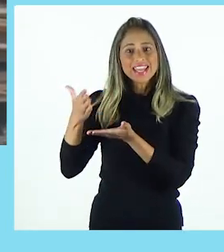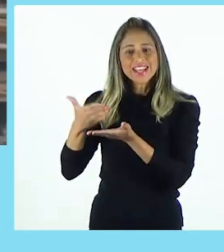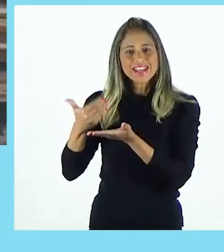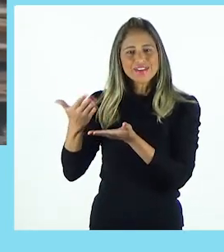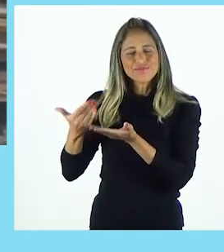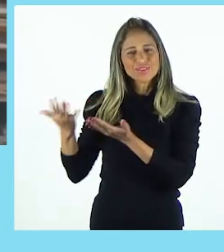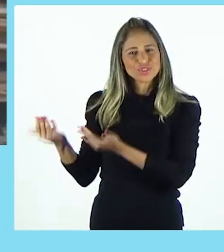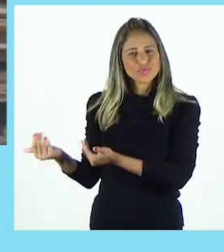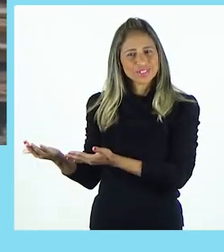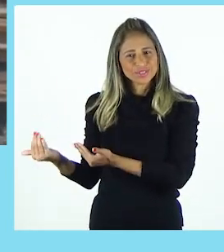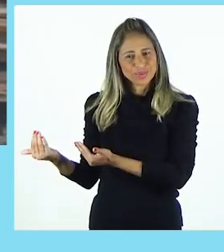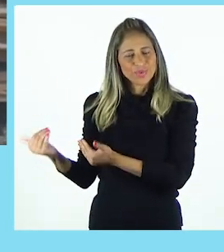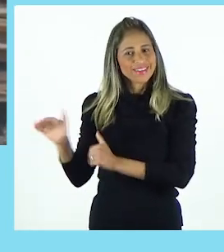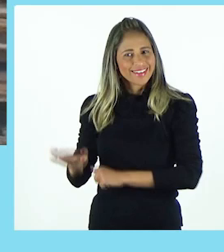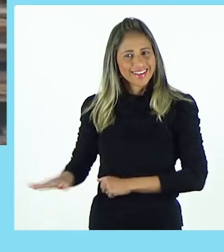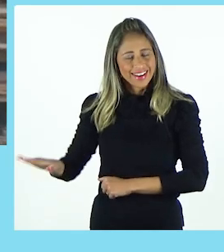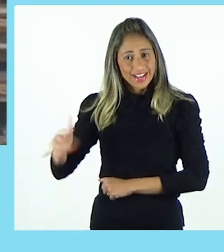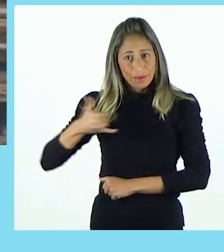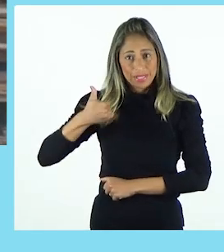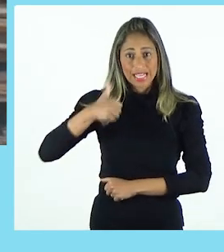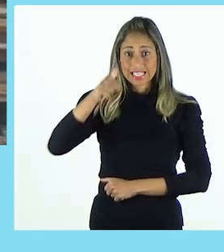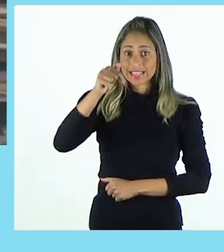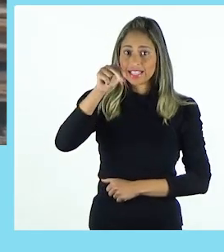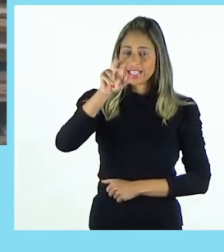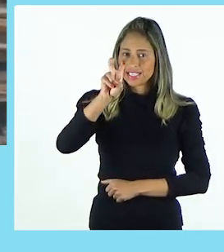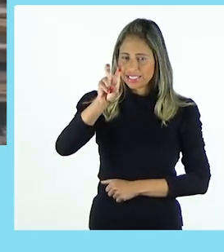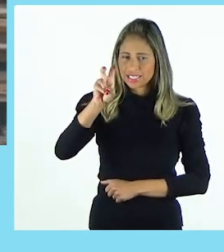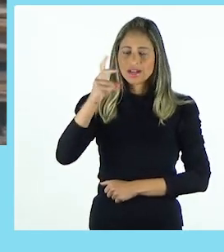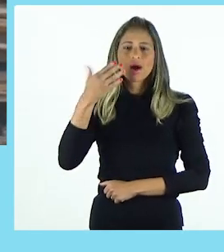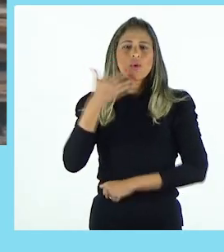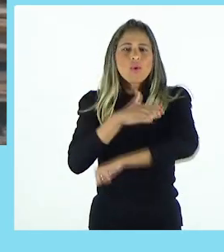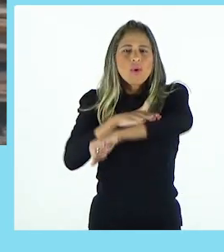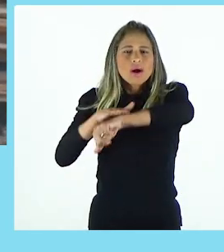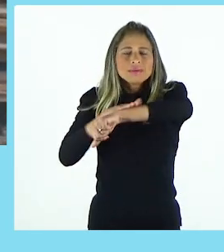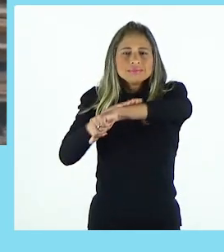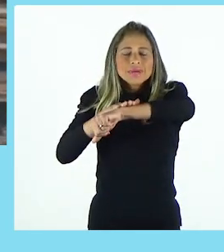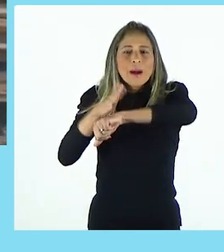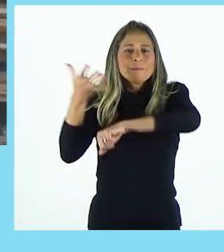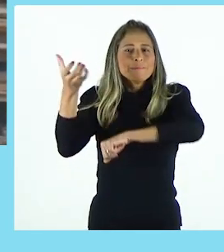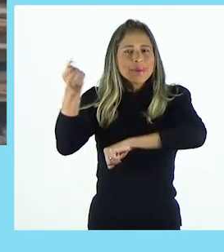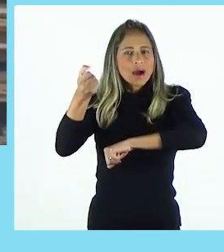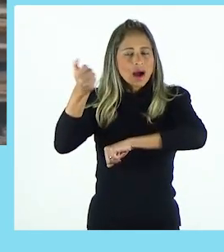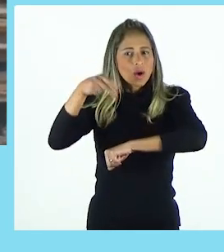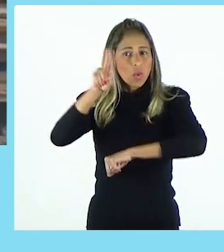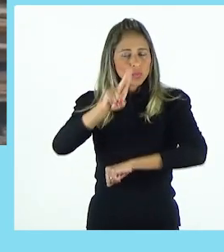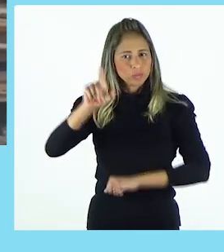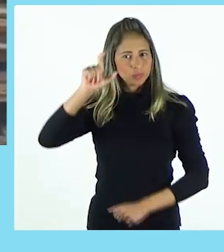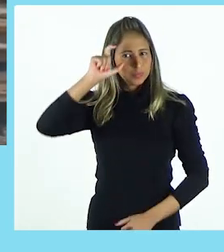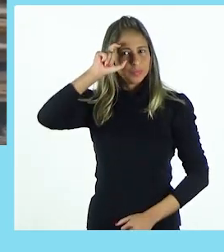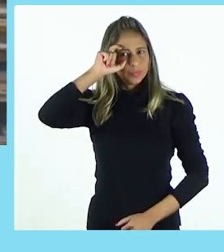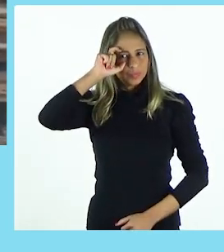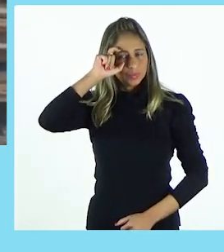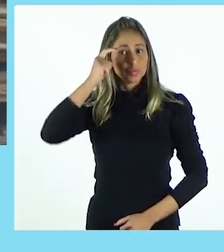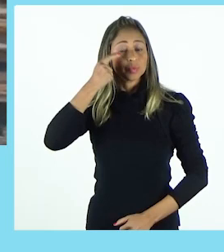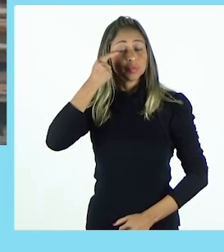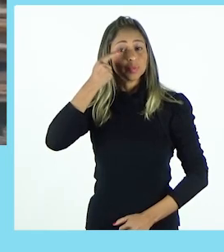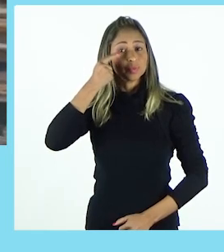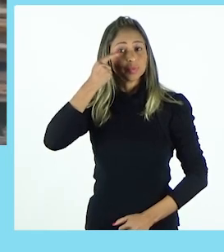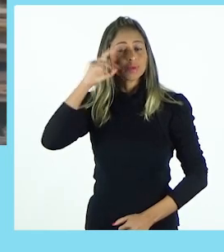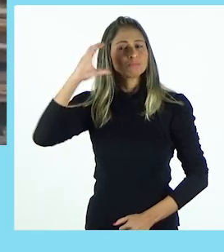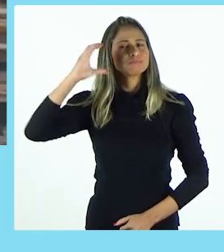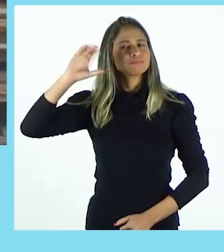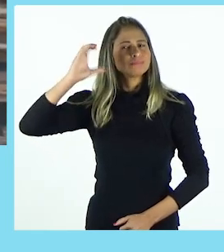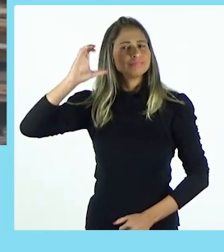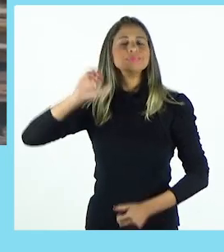Infantil e Juvenil. Eu tenho 75 anos, a cor da minha pele é branca, eu uso óculos, a cor dos